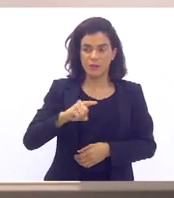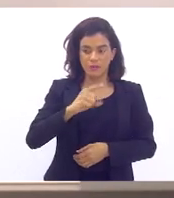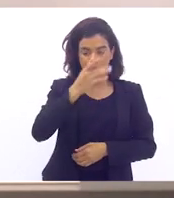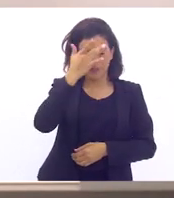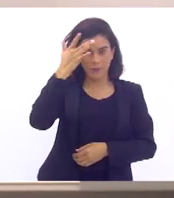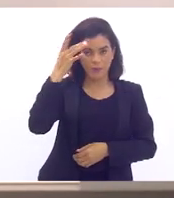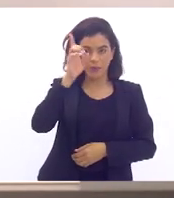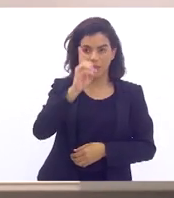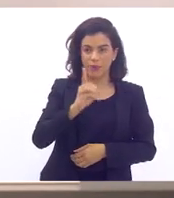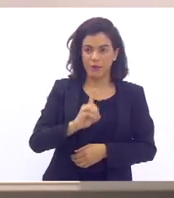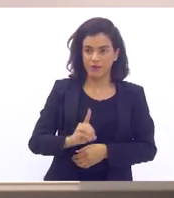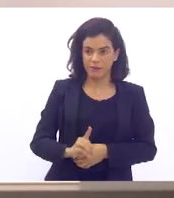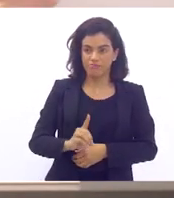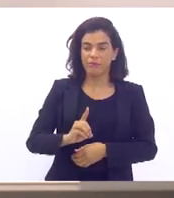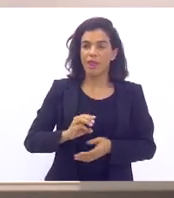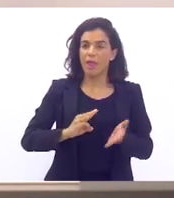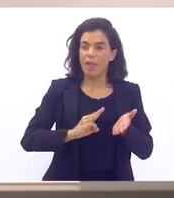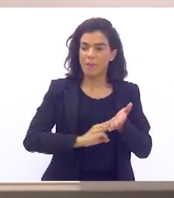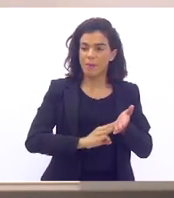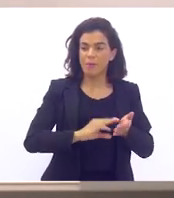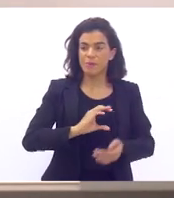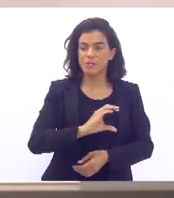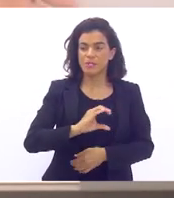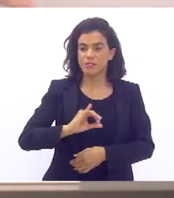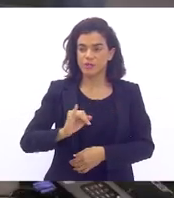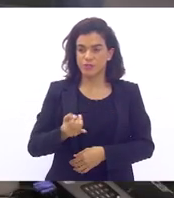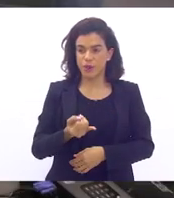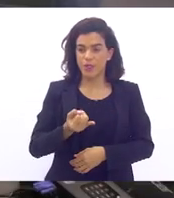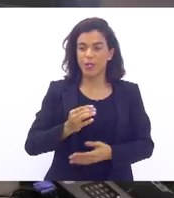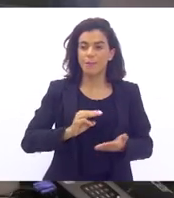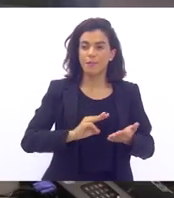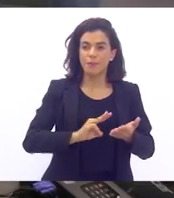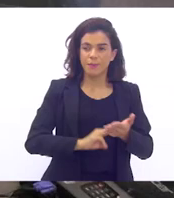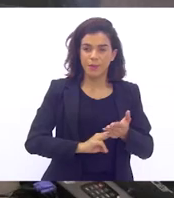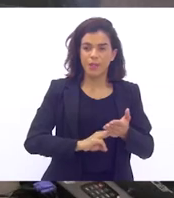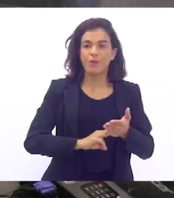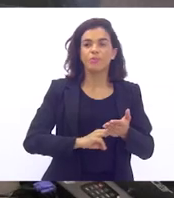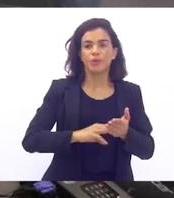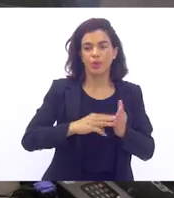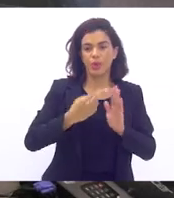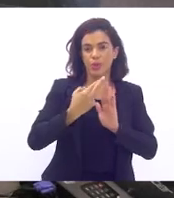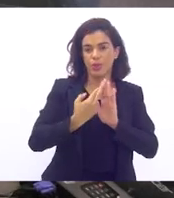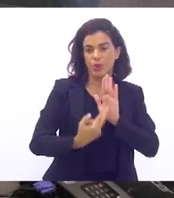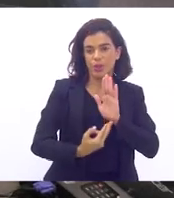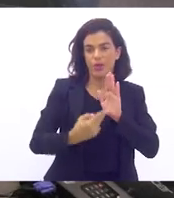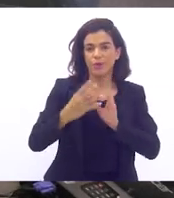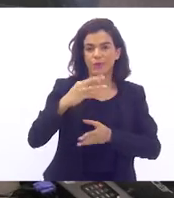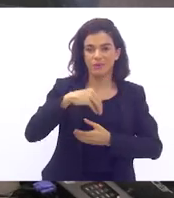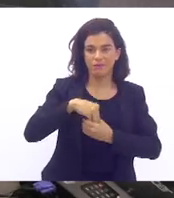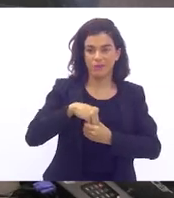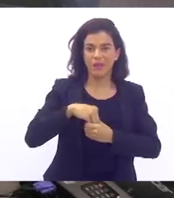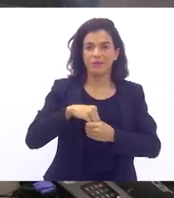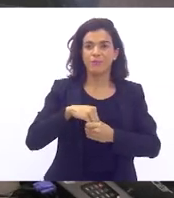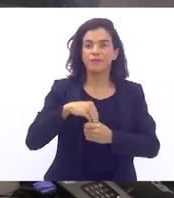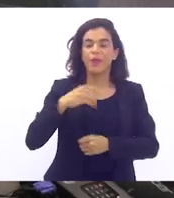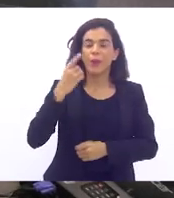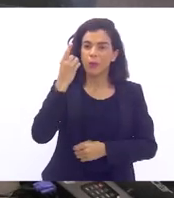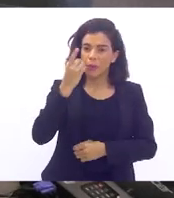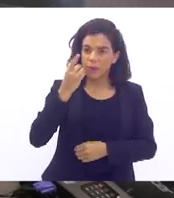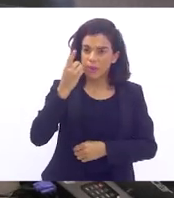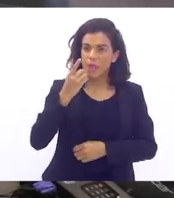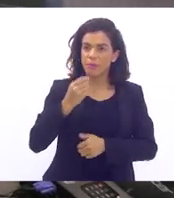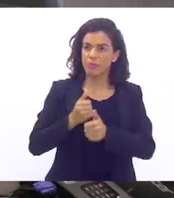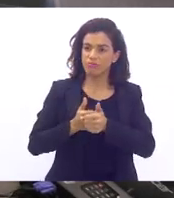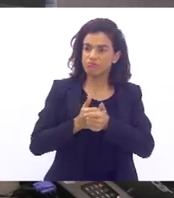deficiência é membro da ccj e membro da comissão de normas internas também é um dos deputados que seguem o legado